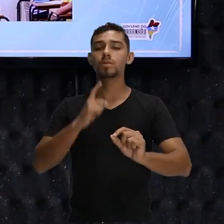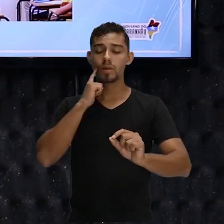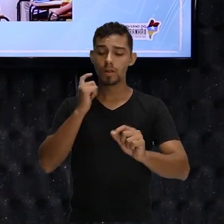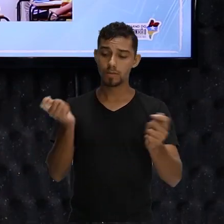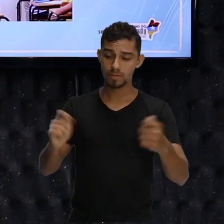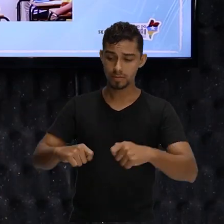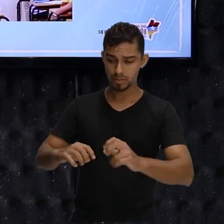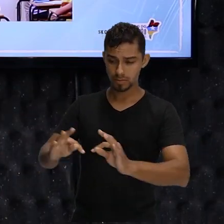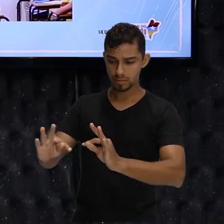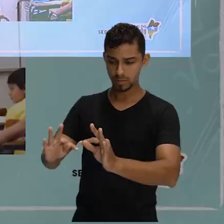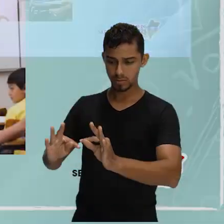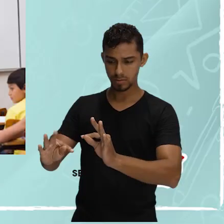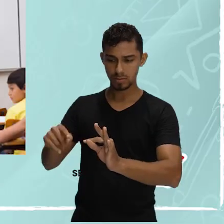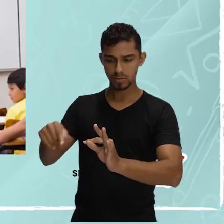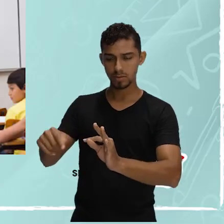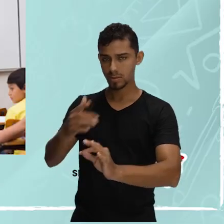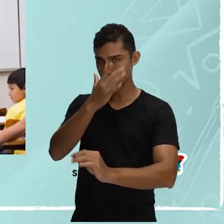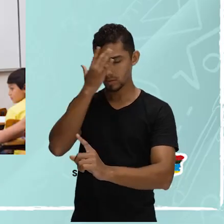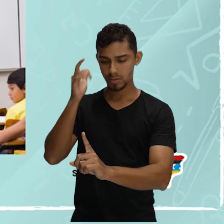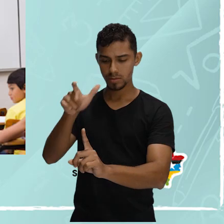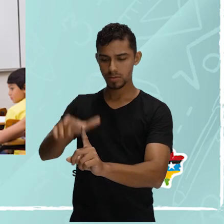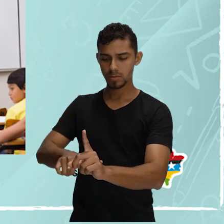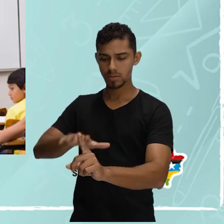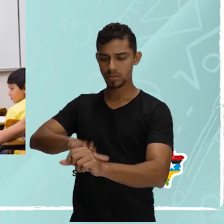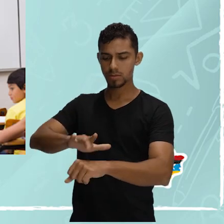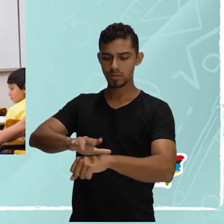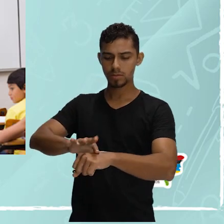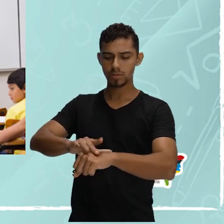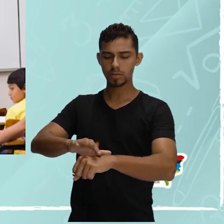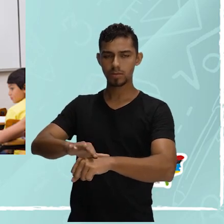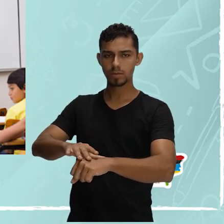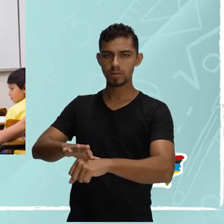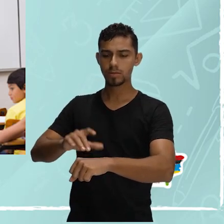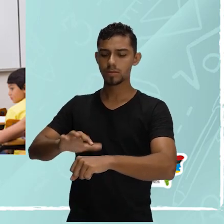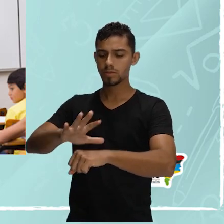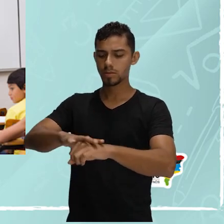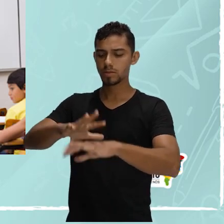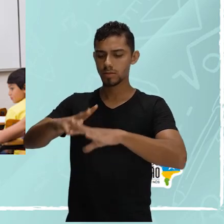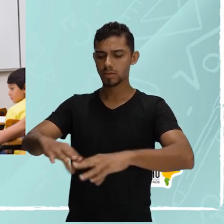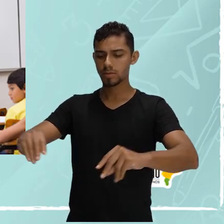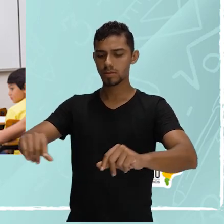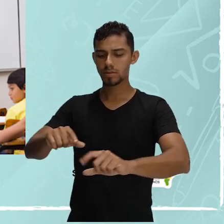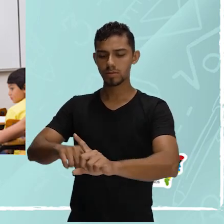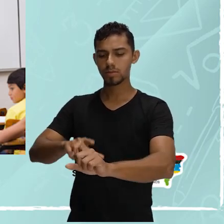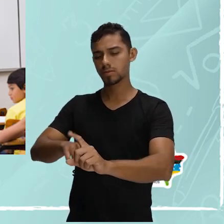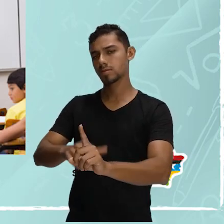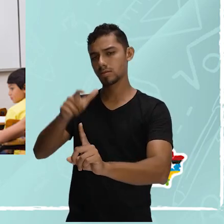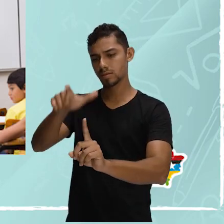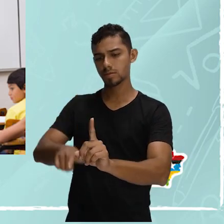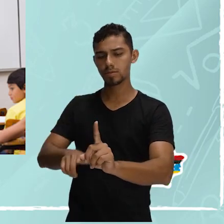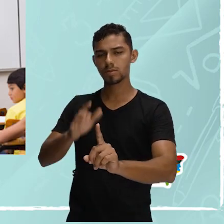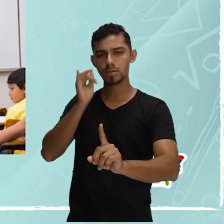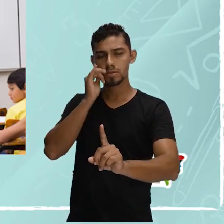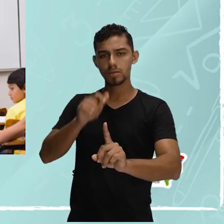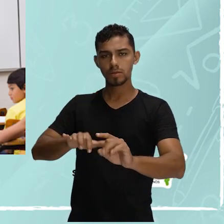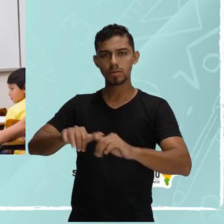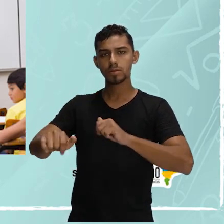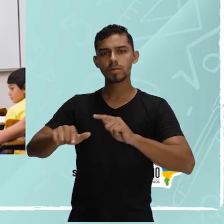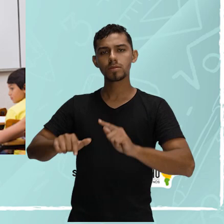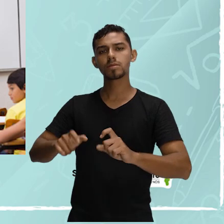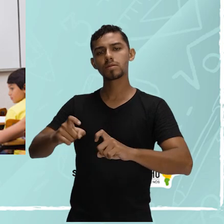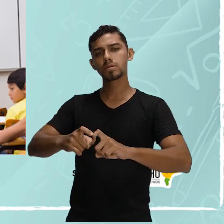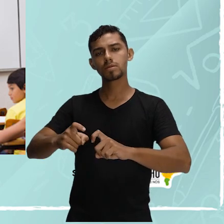de seus pacientes. O papel social dele é esse. Se ele está no status ser médico, o